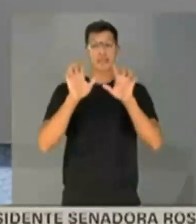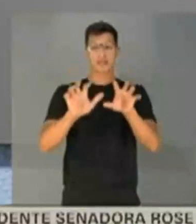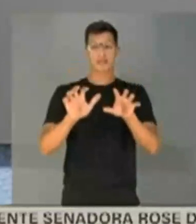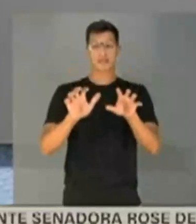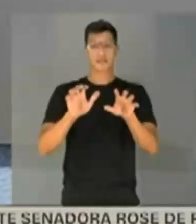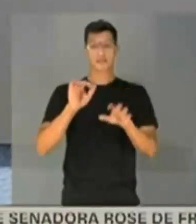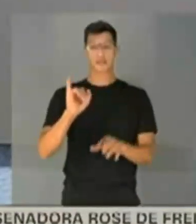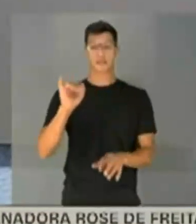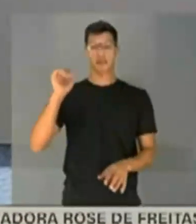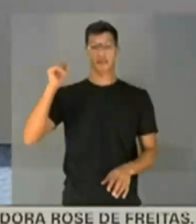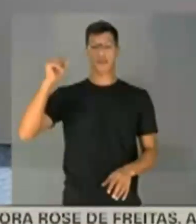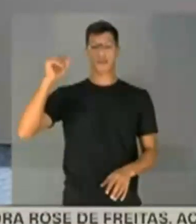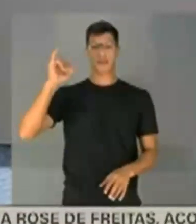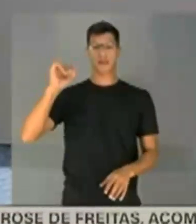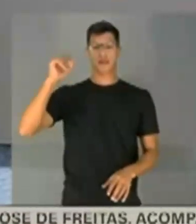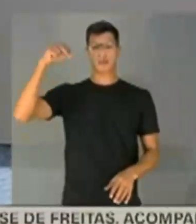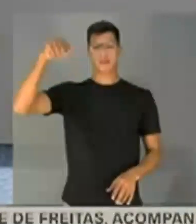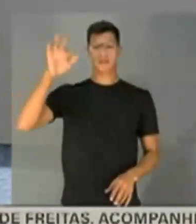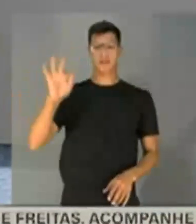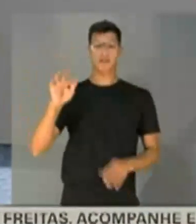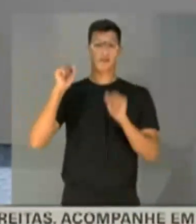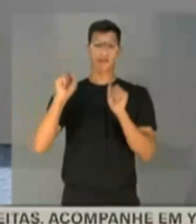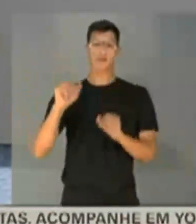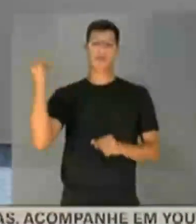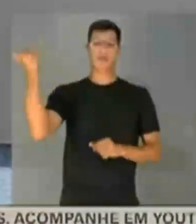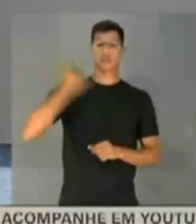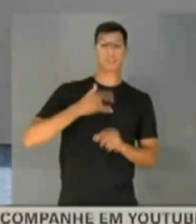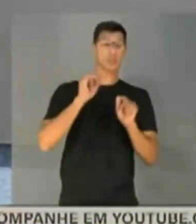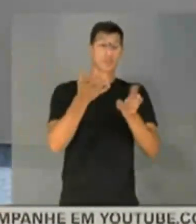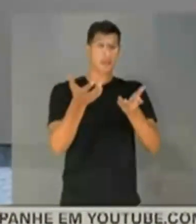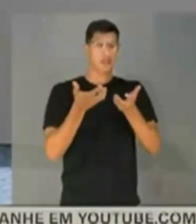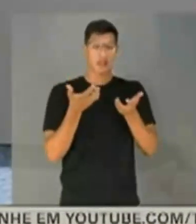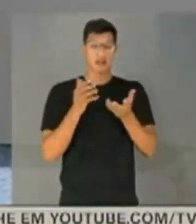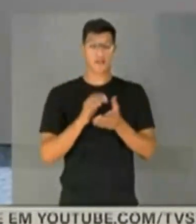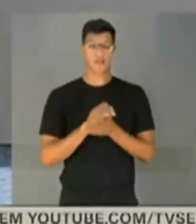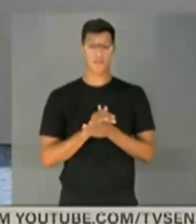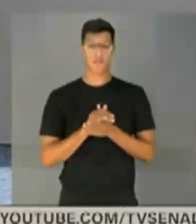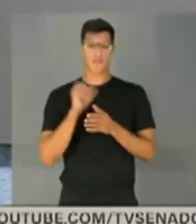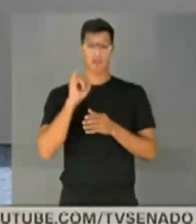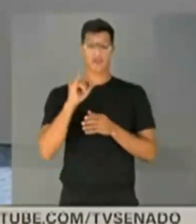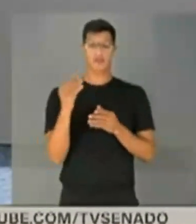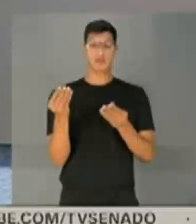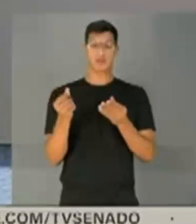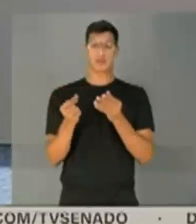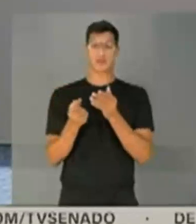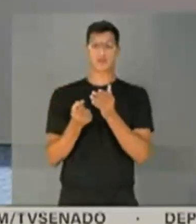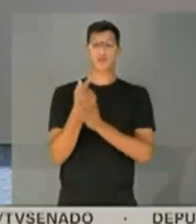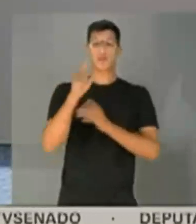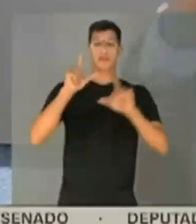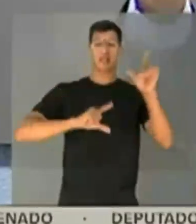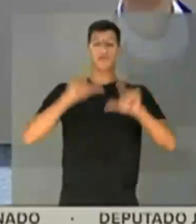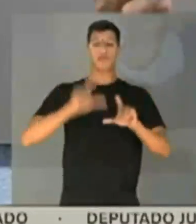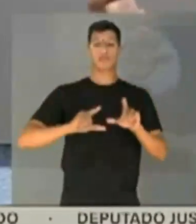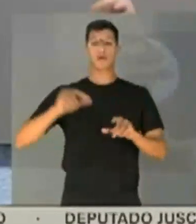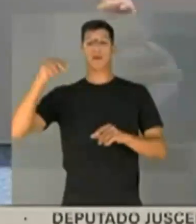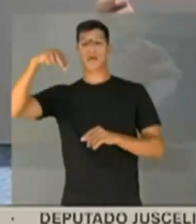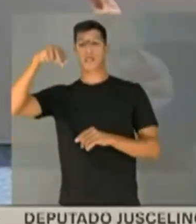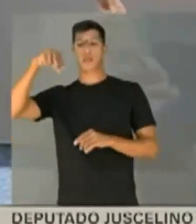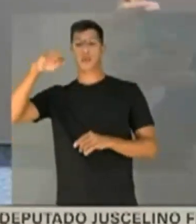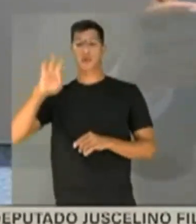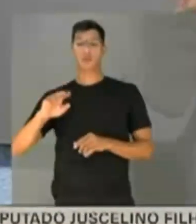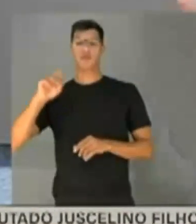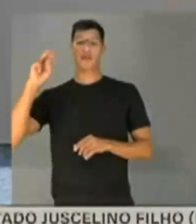a invoice, grosso modo, ela pode vir dizendo o que ela quer. Se o senhor compra uma televisão por 3 mil e a nota diz